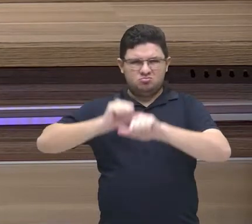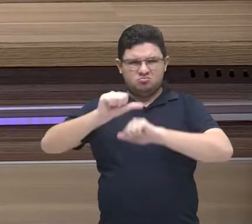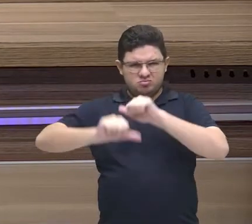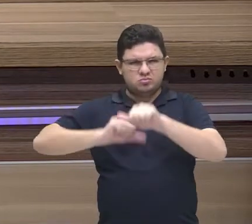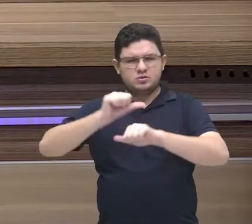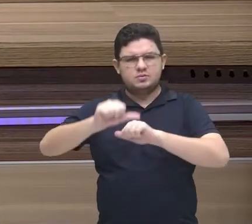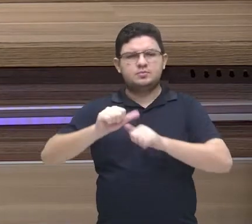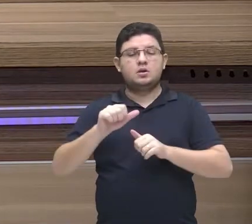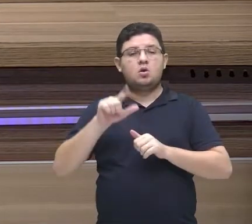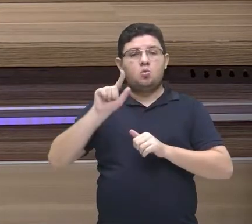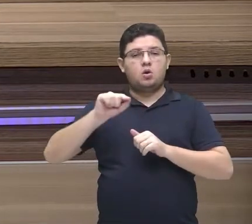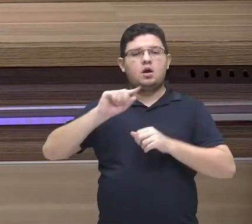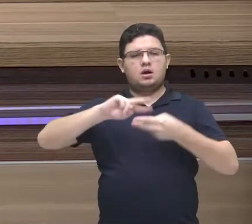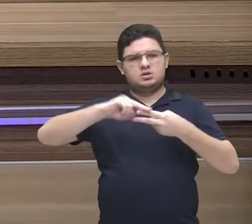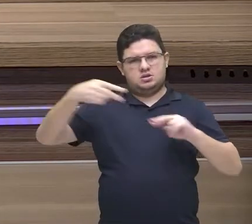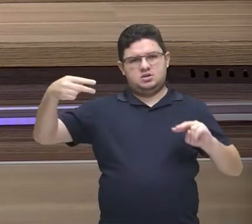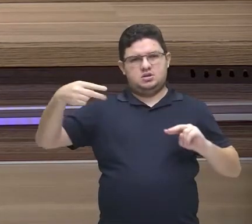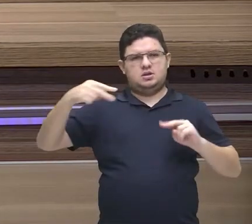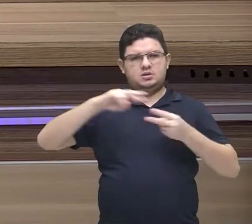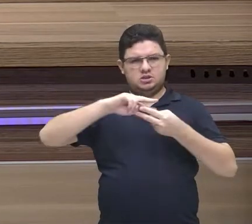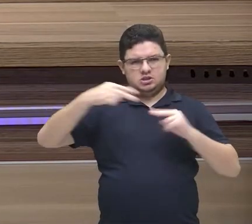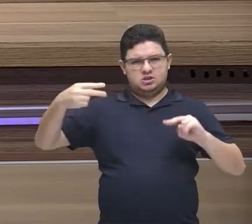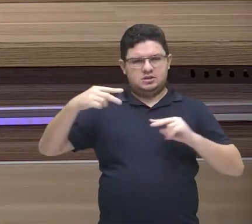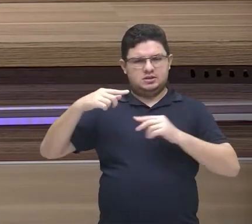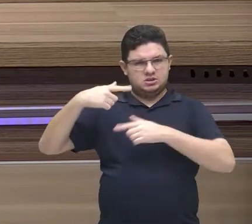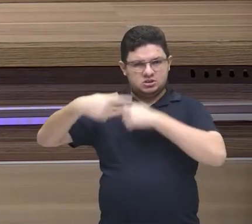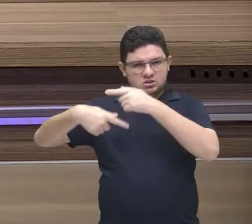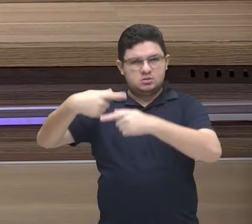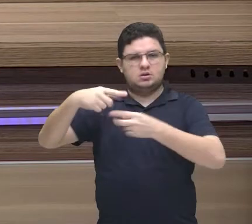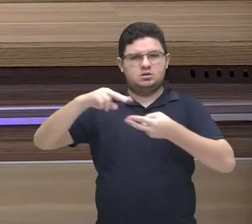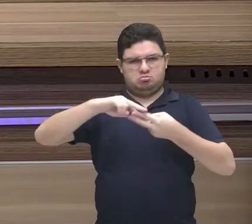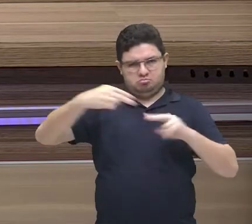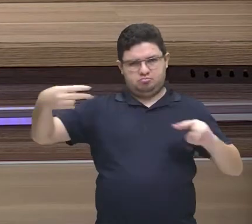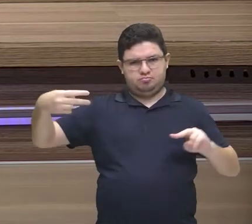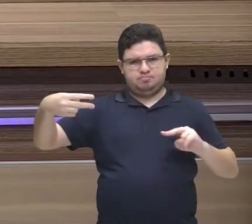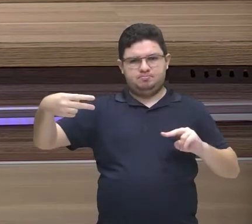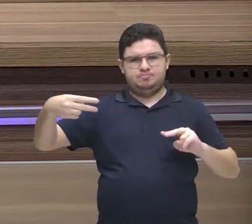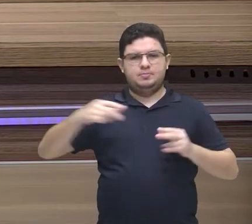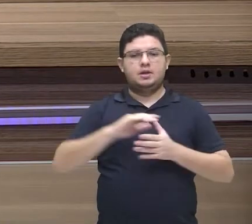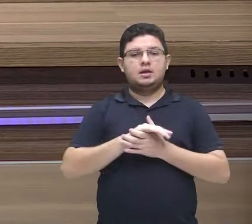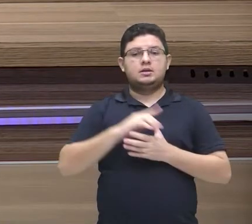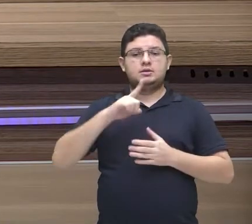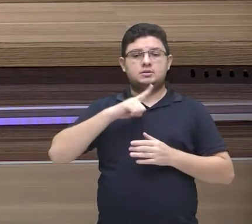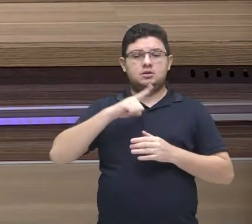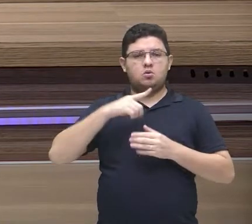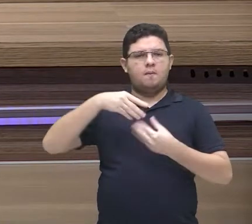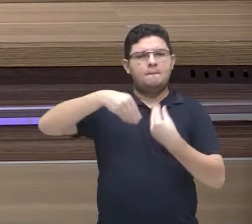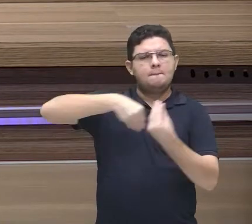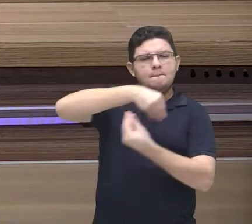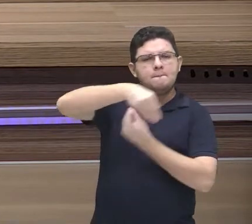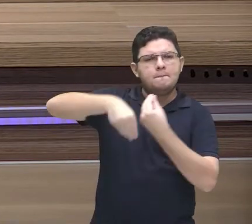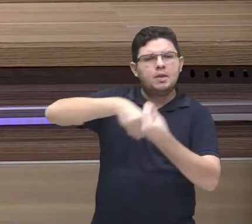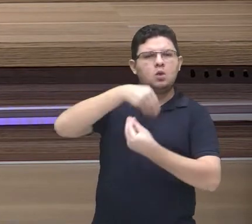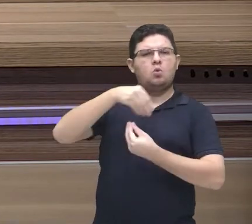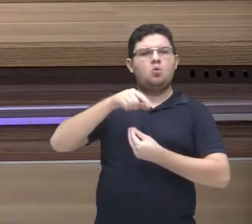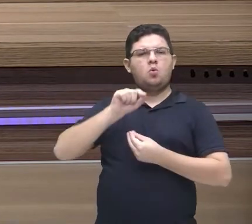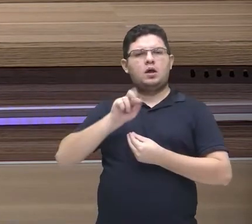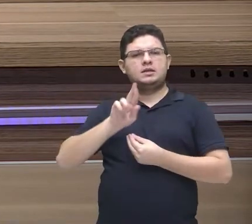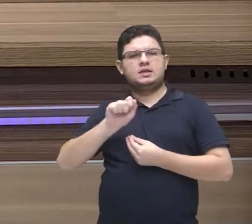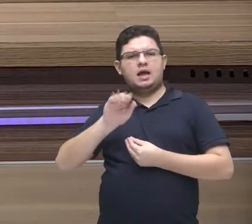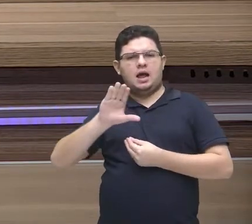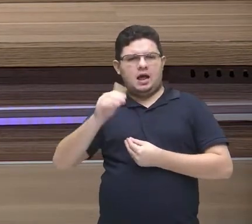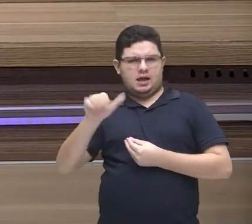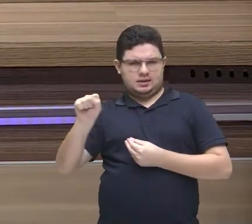Chama-se genética, né? Hereditariedade. Então, há uma mistura de raças. Por exemplo, você pega